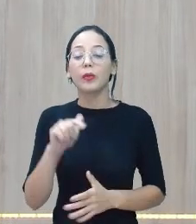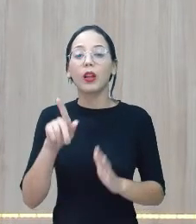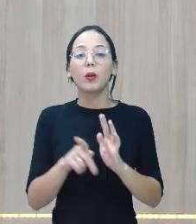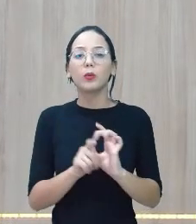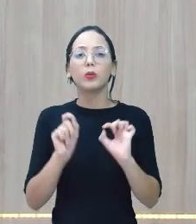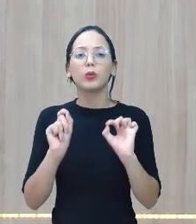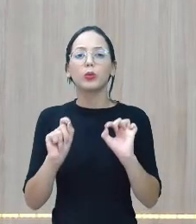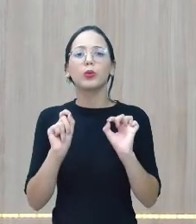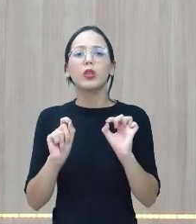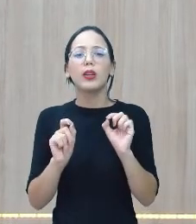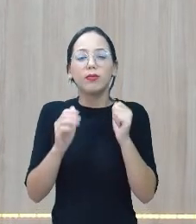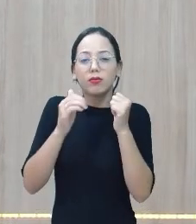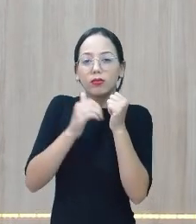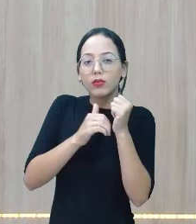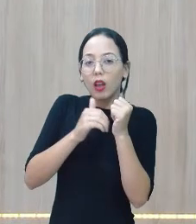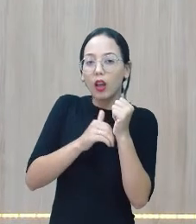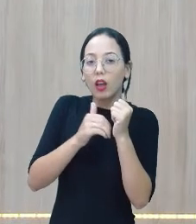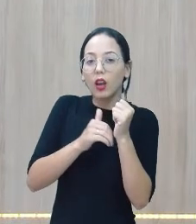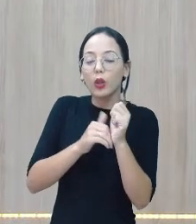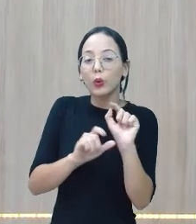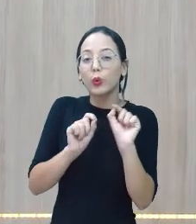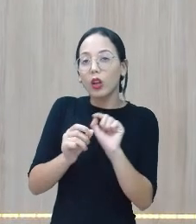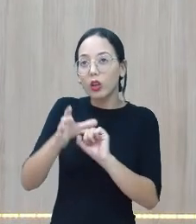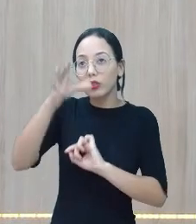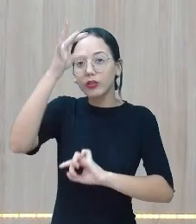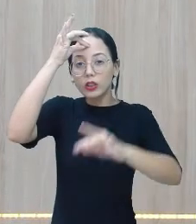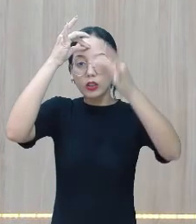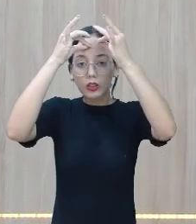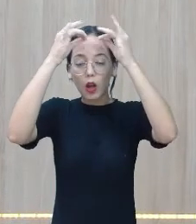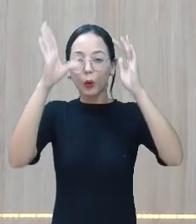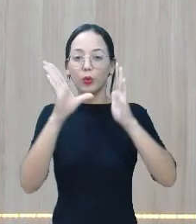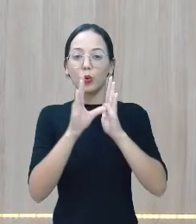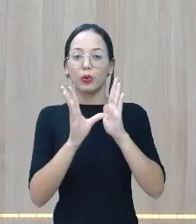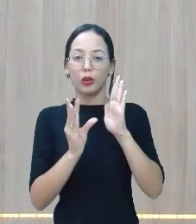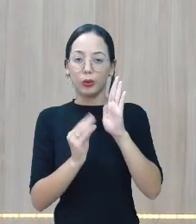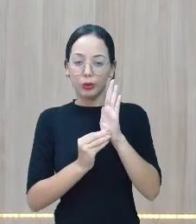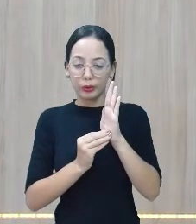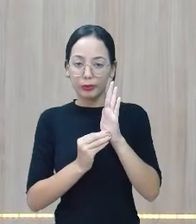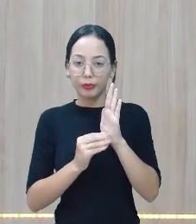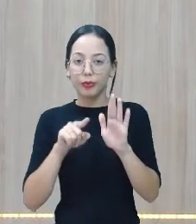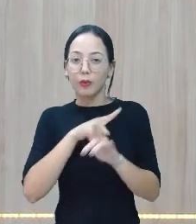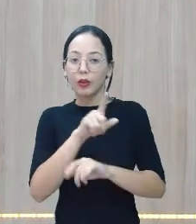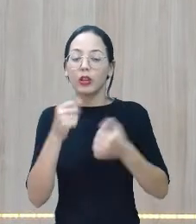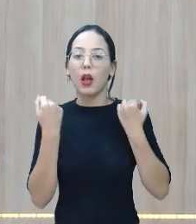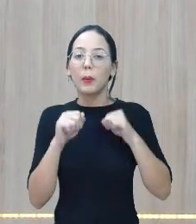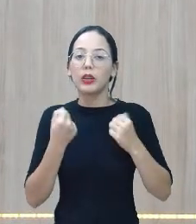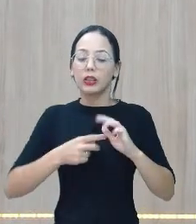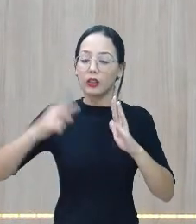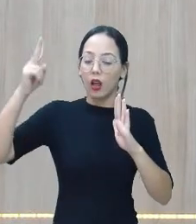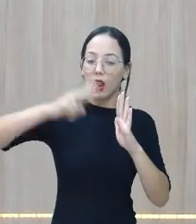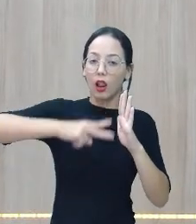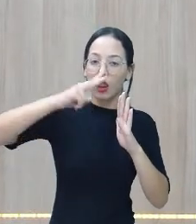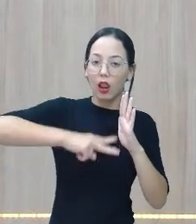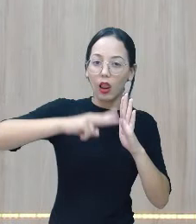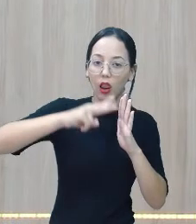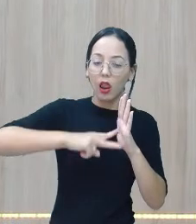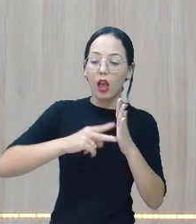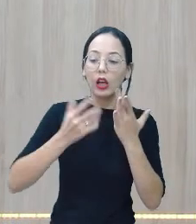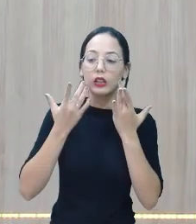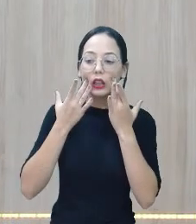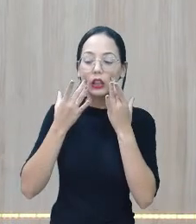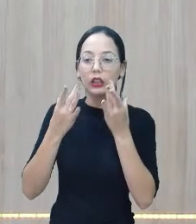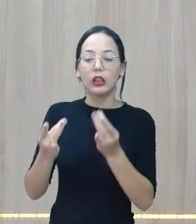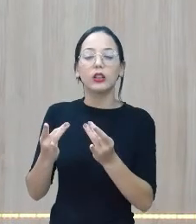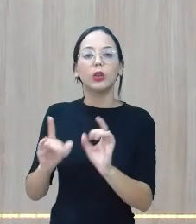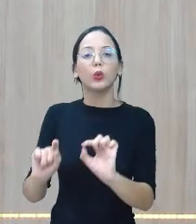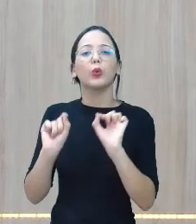segredo de realmente fixar um conteúdo. E aí você precisa ler prestando